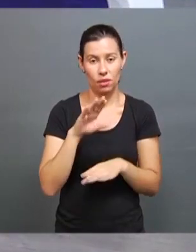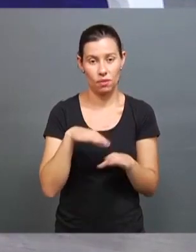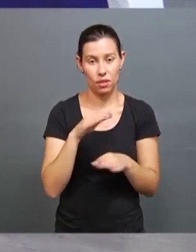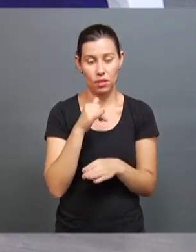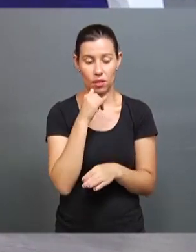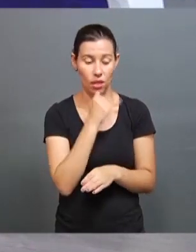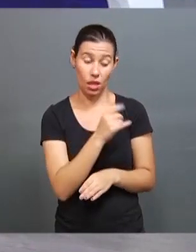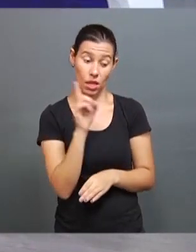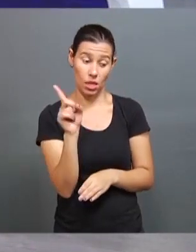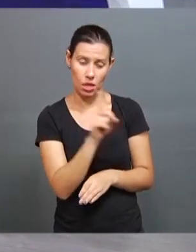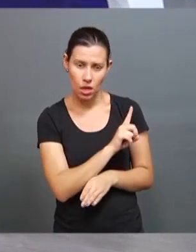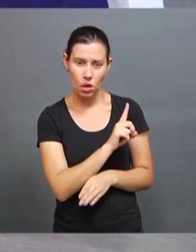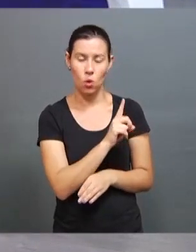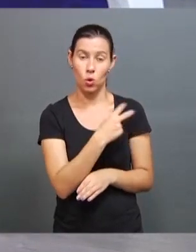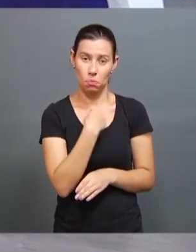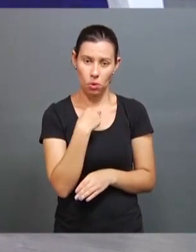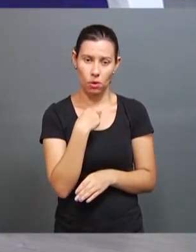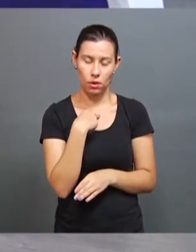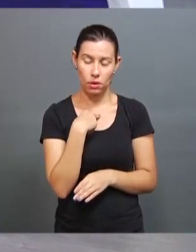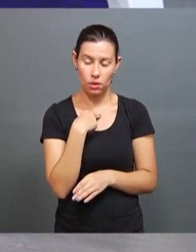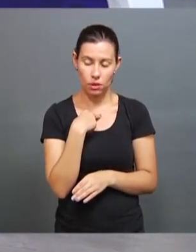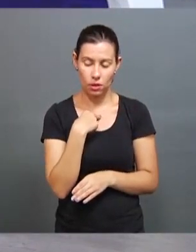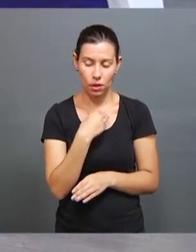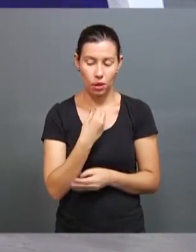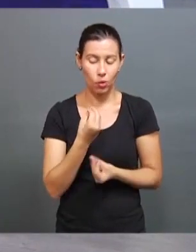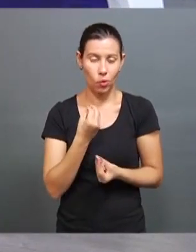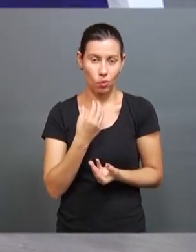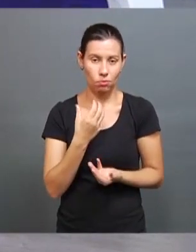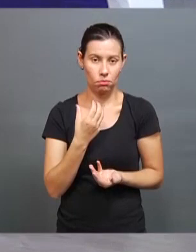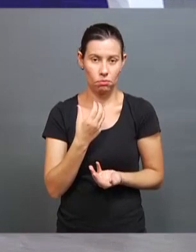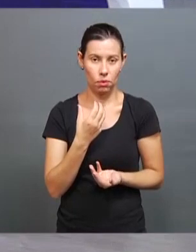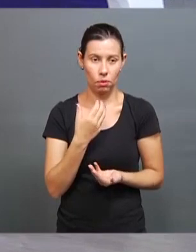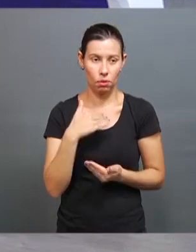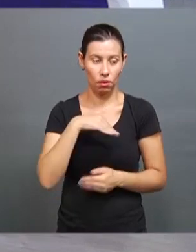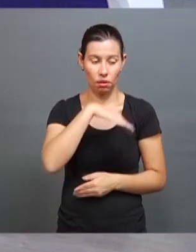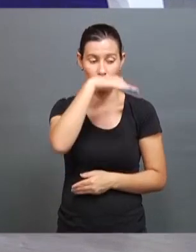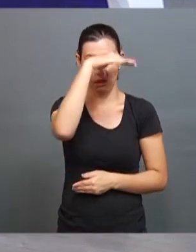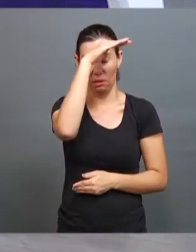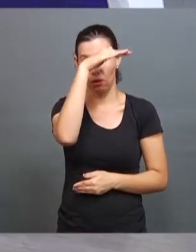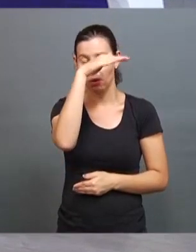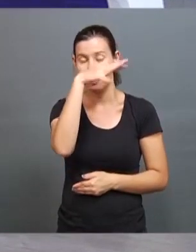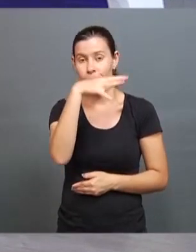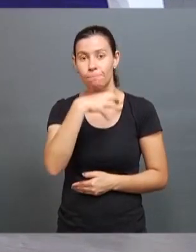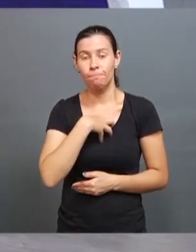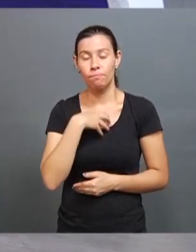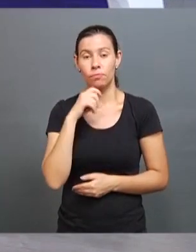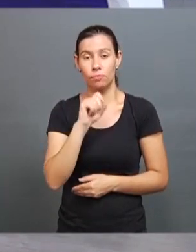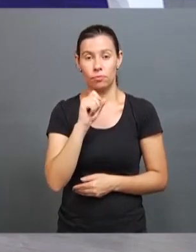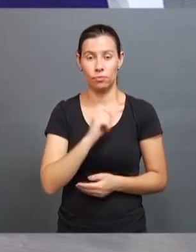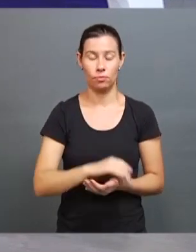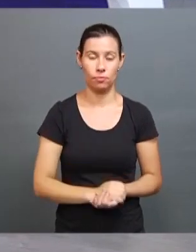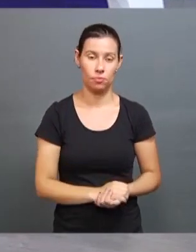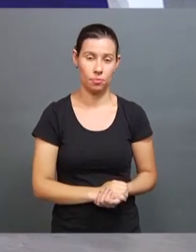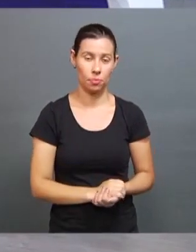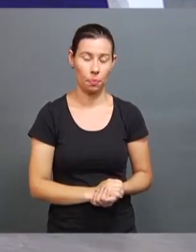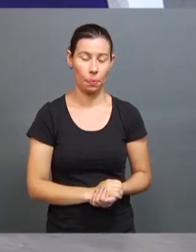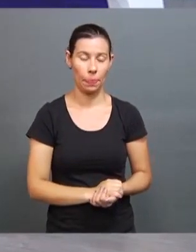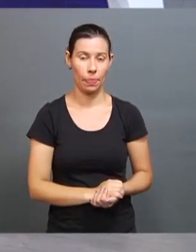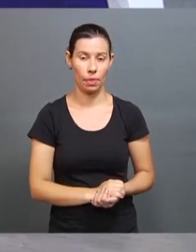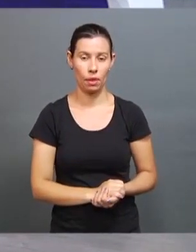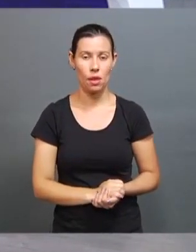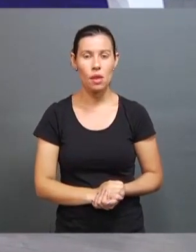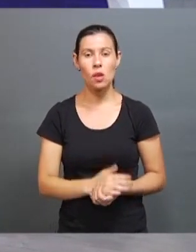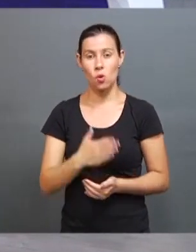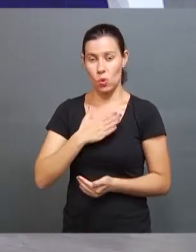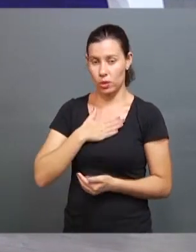que você identifica por que que você quer esse brinquedo. Porque é justamente isso. O quanto de brinquedos que a gente dá e a criança não